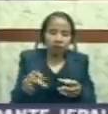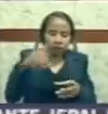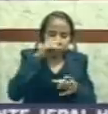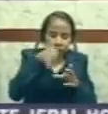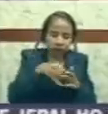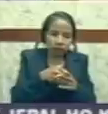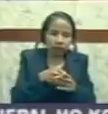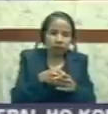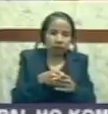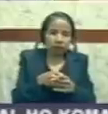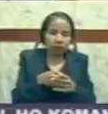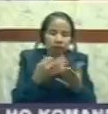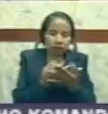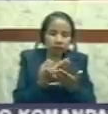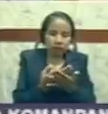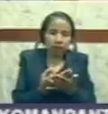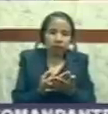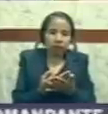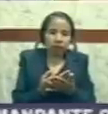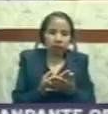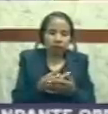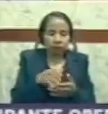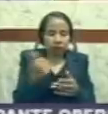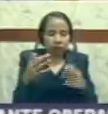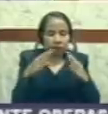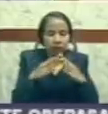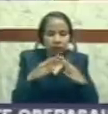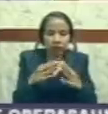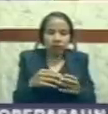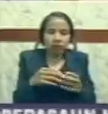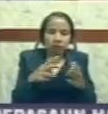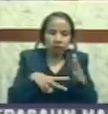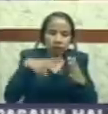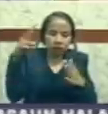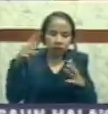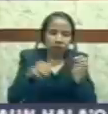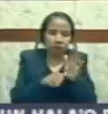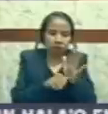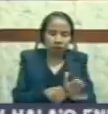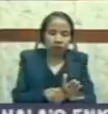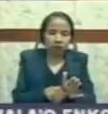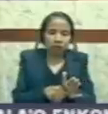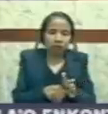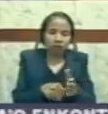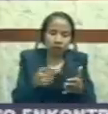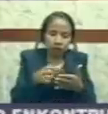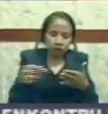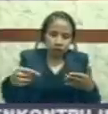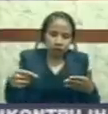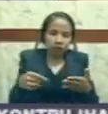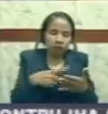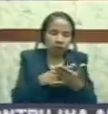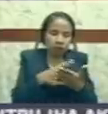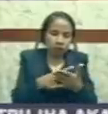as categorias de passivos financeiros e outras despesas de capital. Os valores apresentados poderão ser revistos se as propostas